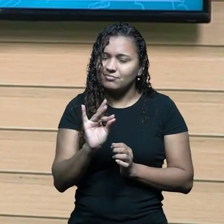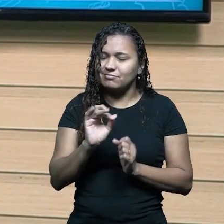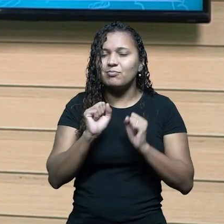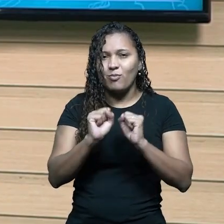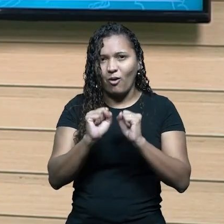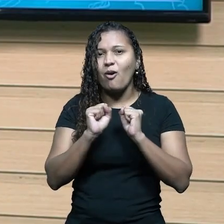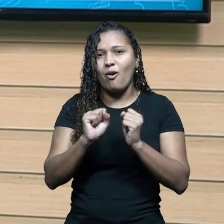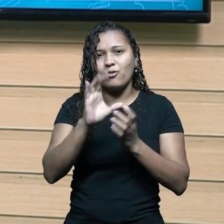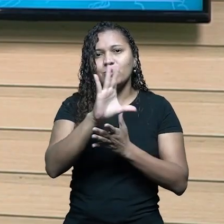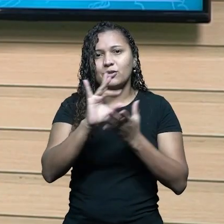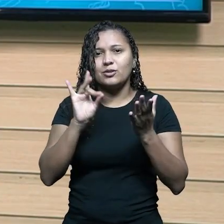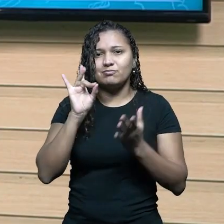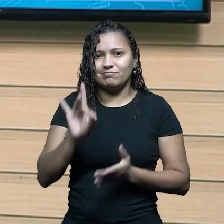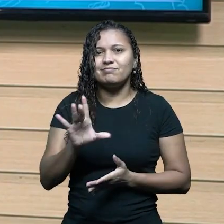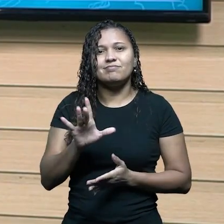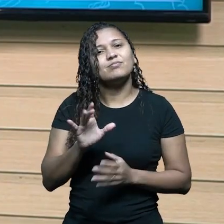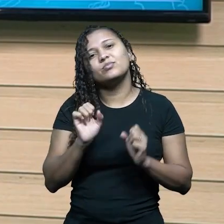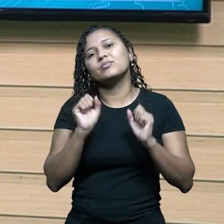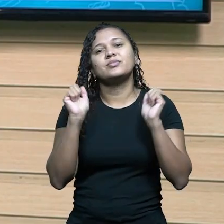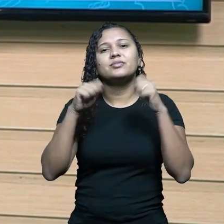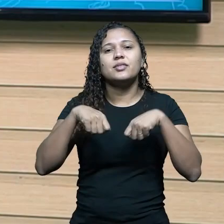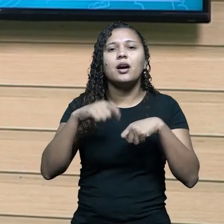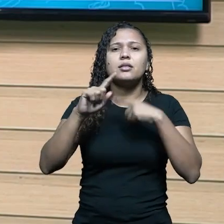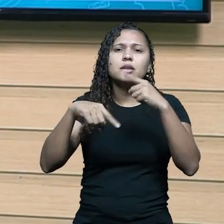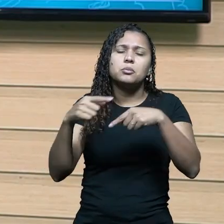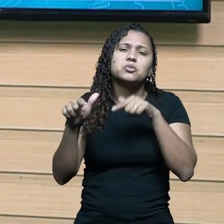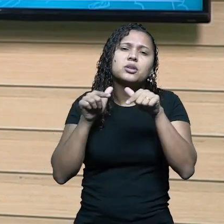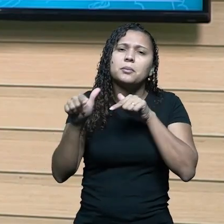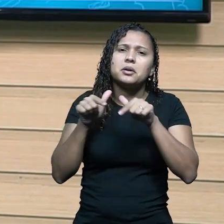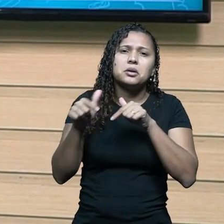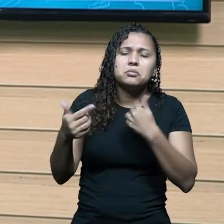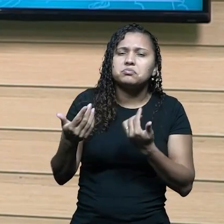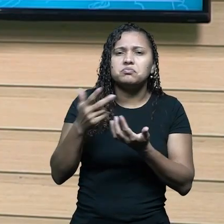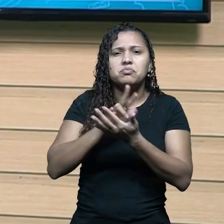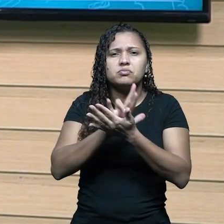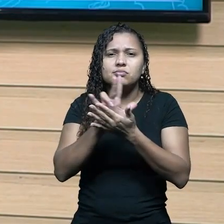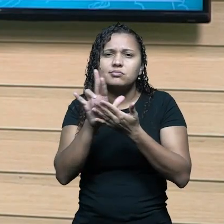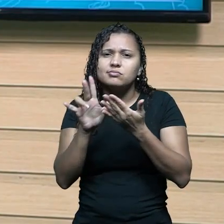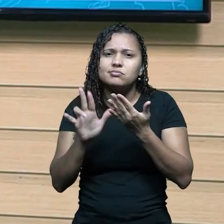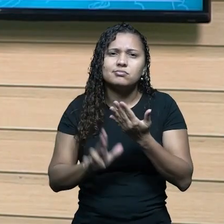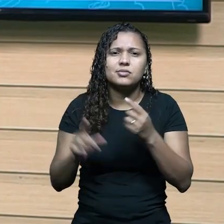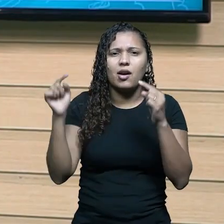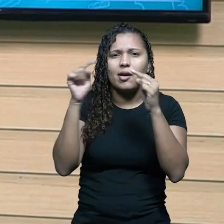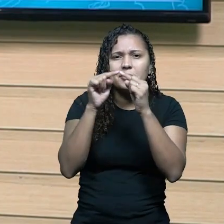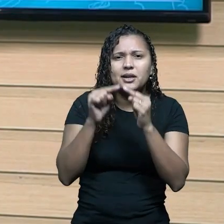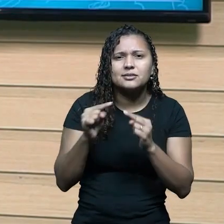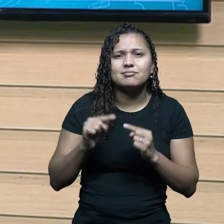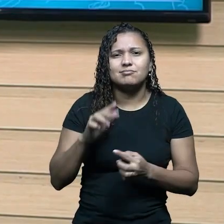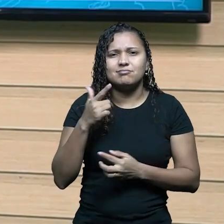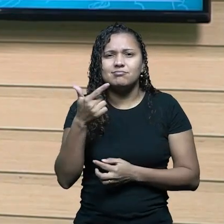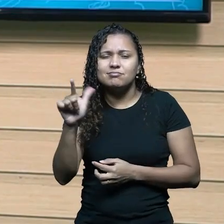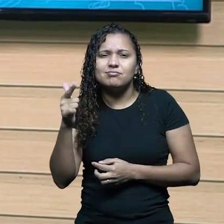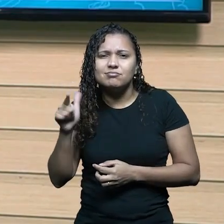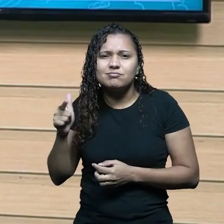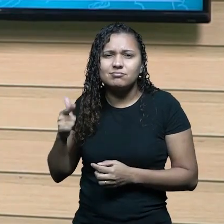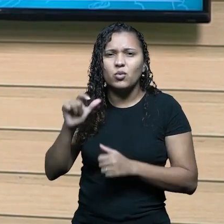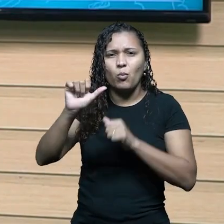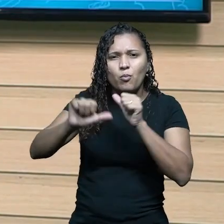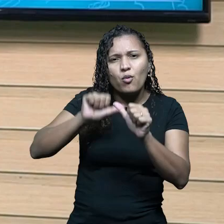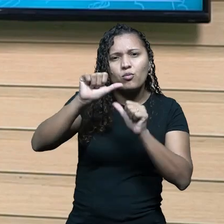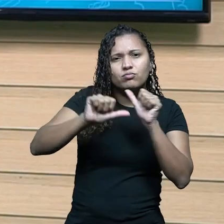essa entidade, esse desenho ou parte desse desenho para trabalhar, para fazer diferentes aplicações,